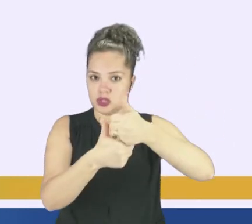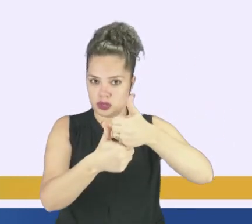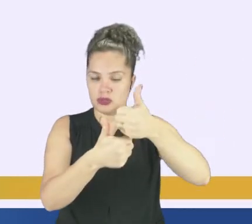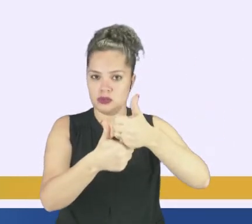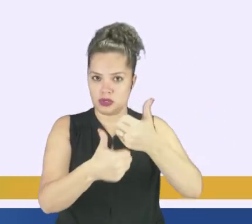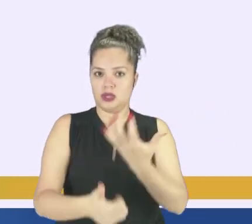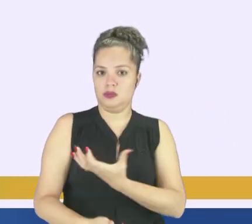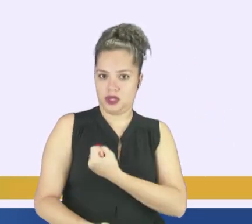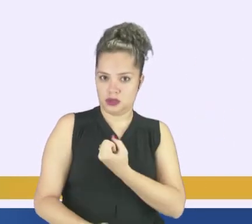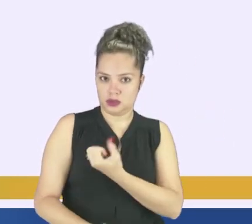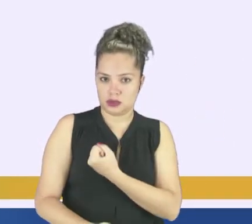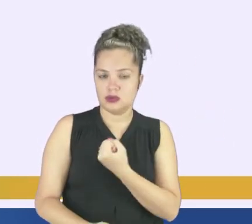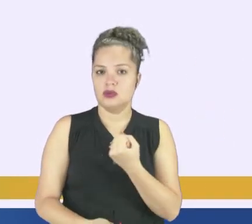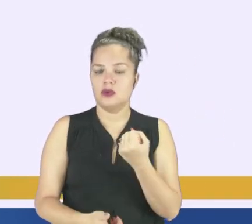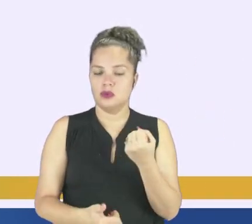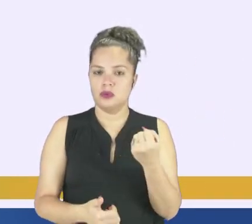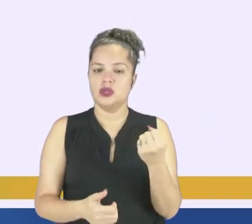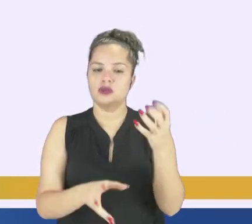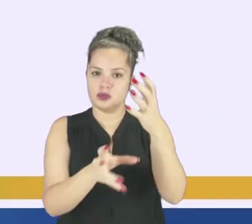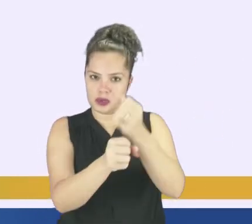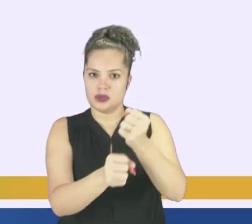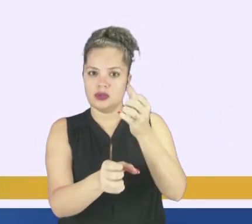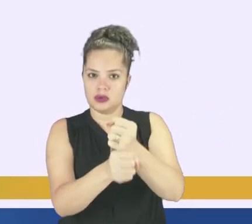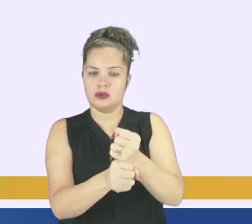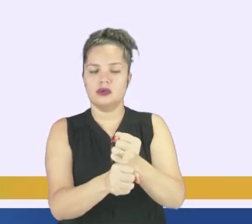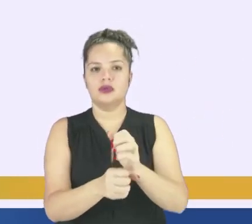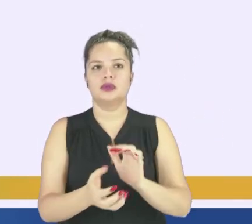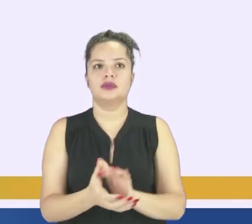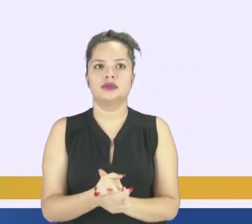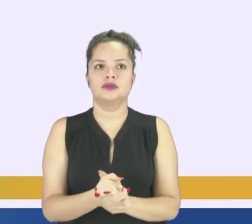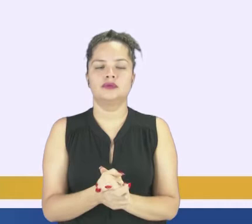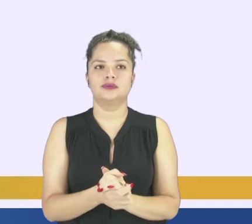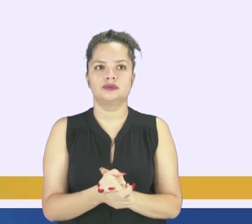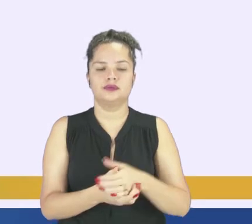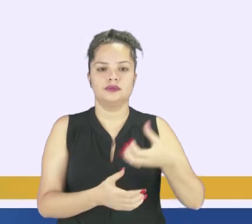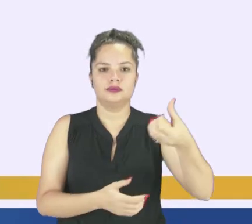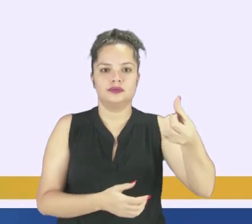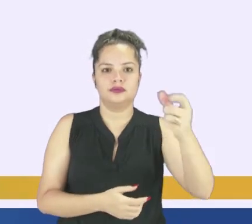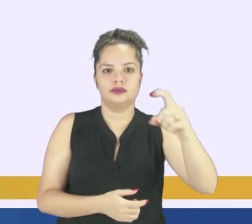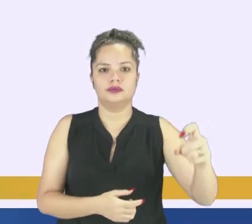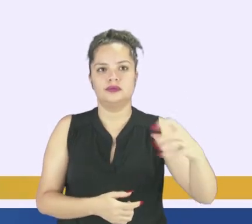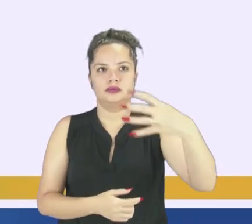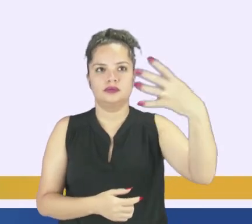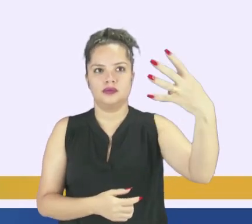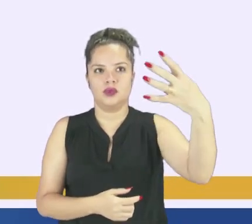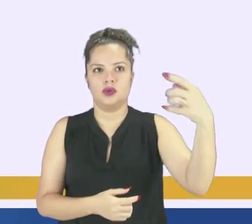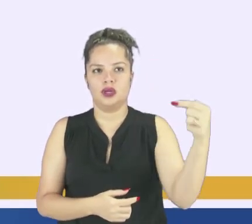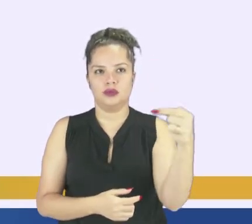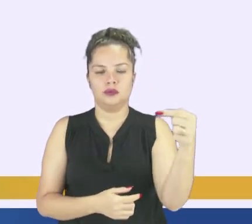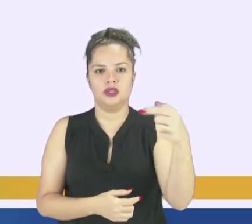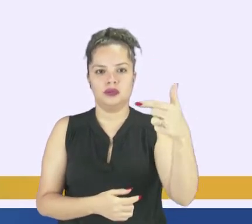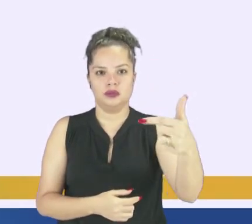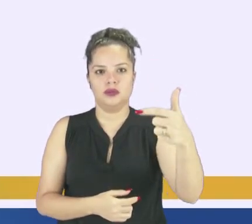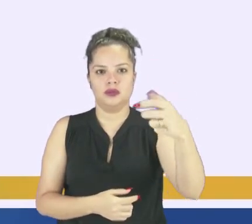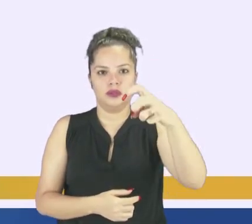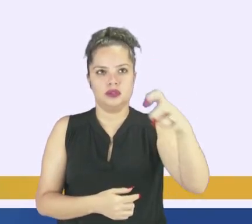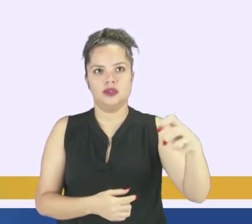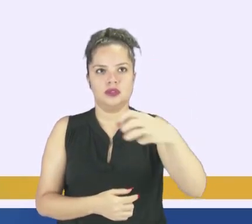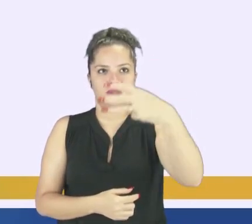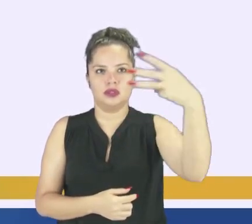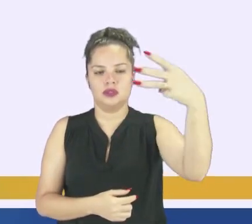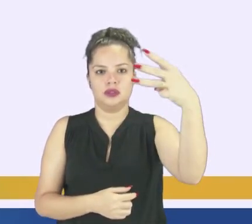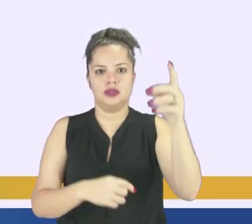termos pelos termos que nós temos dessa situação. Então ficará da seguinte maneira: a p de x, ela é,